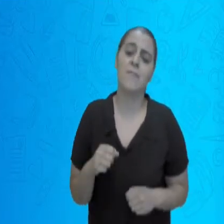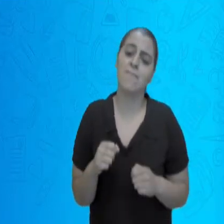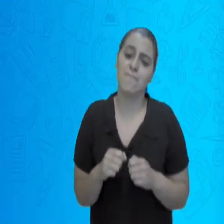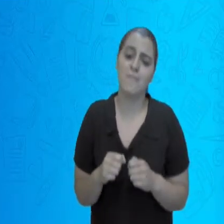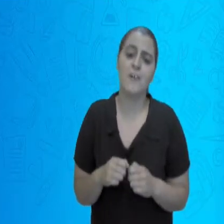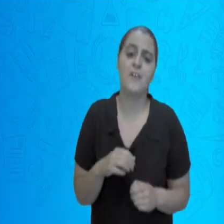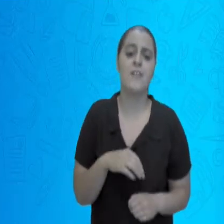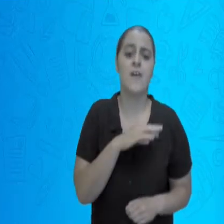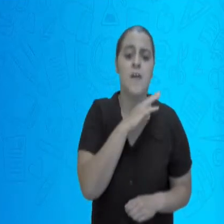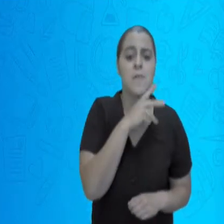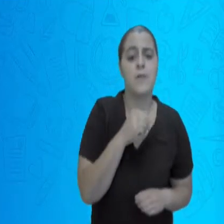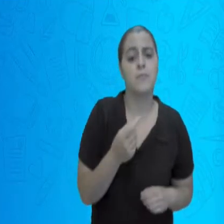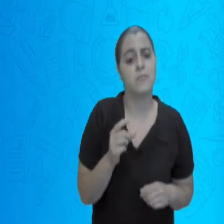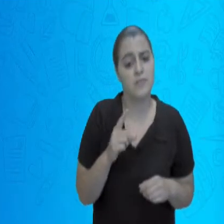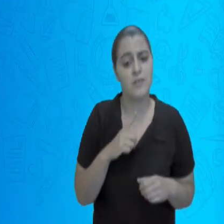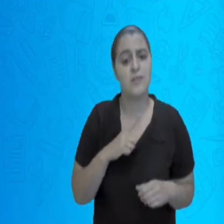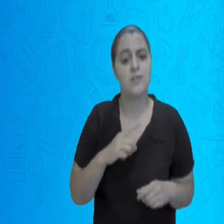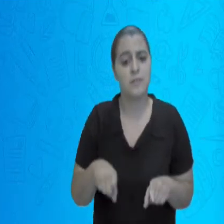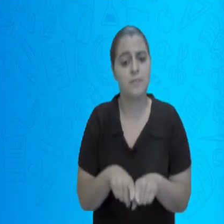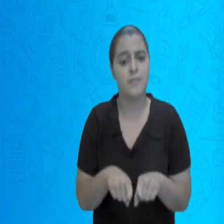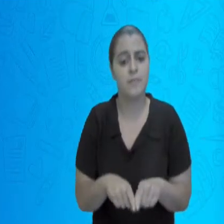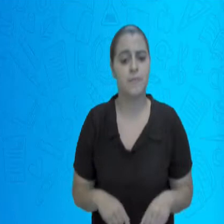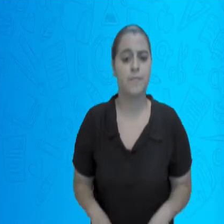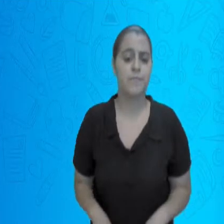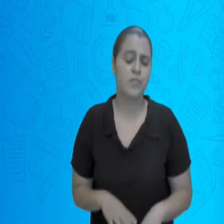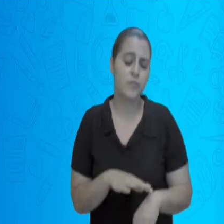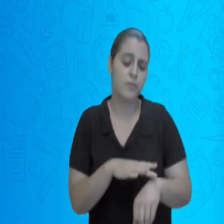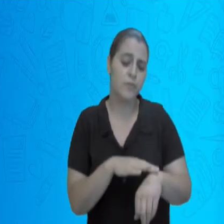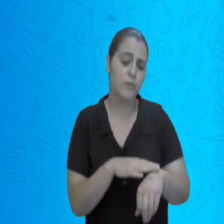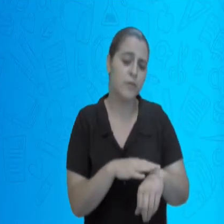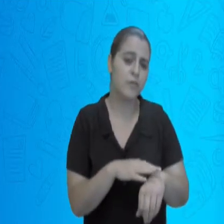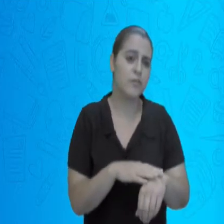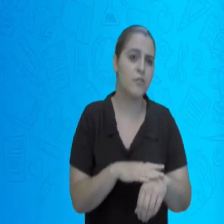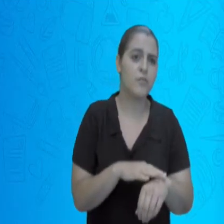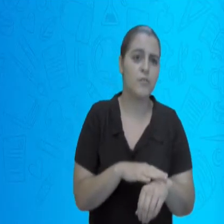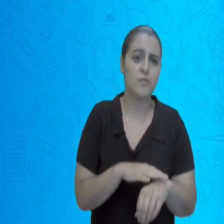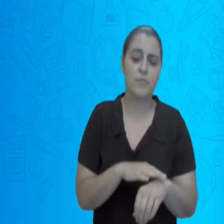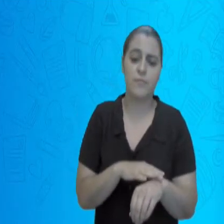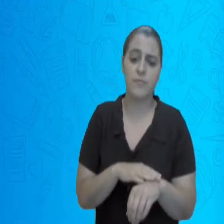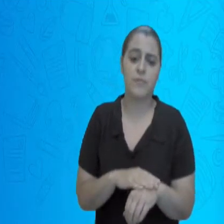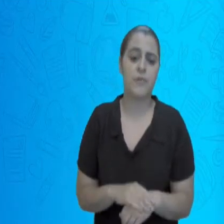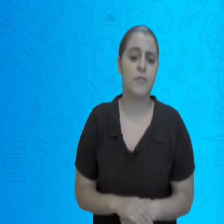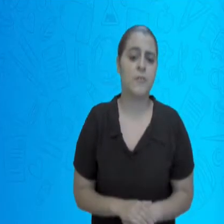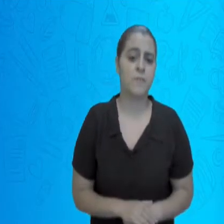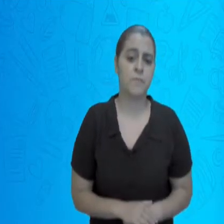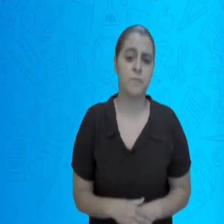e podem causar algum tipo de